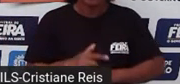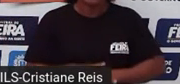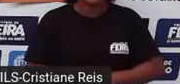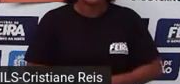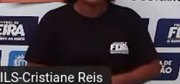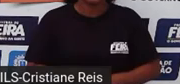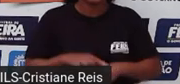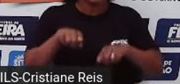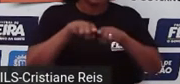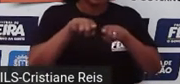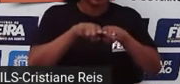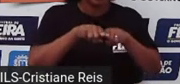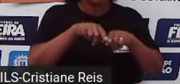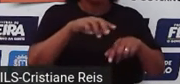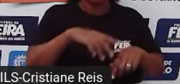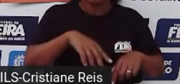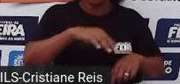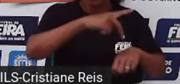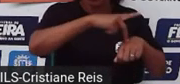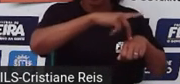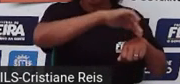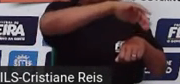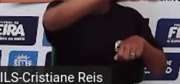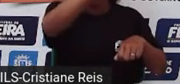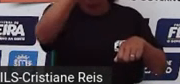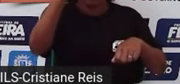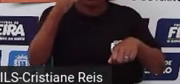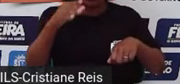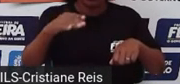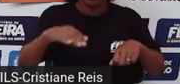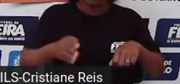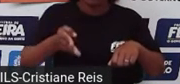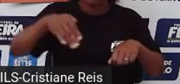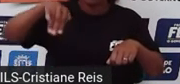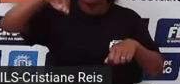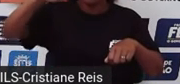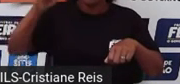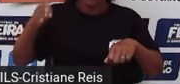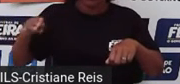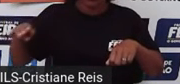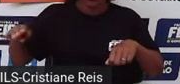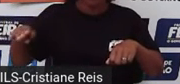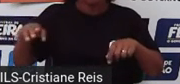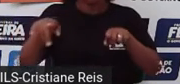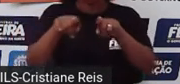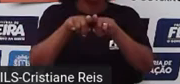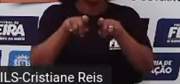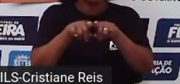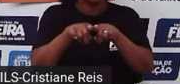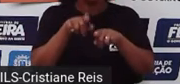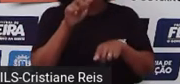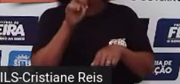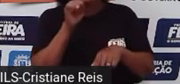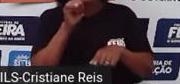toalha bem alta e áreas mais baixas e o uso intenso dos rios que provocou a poluição das águas e o só para vocês perceberem